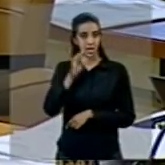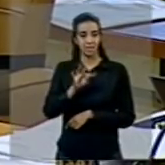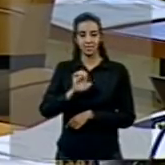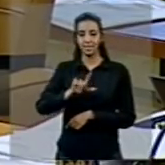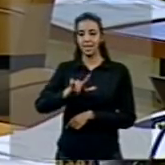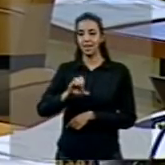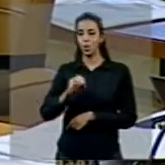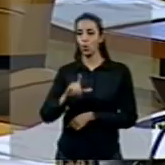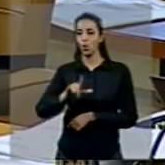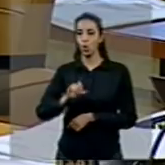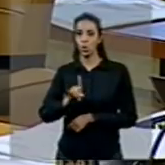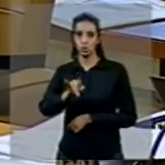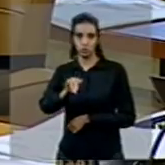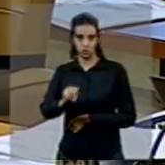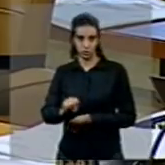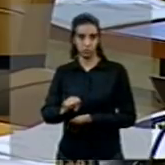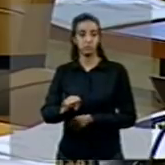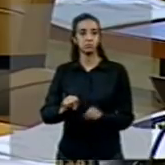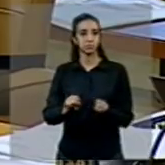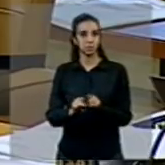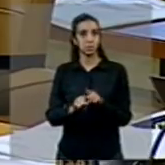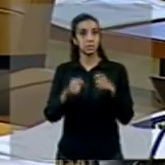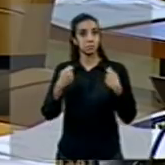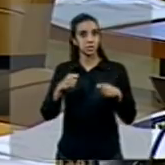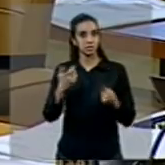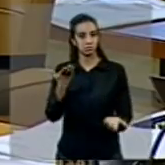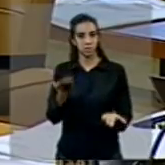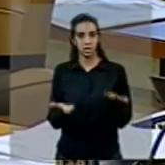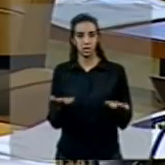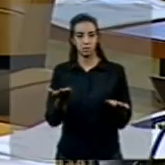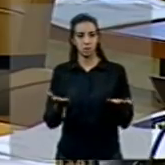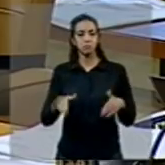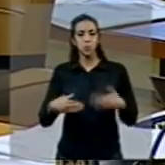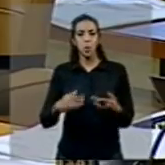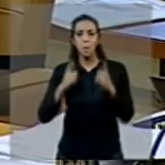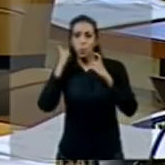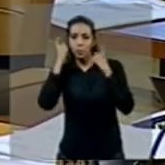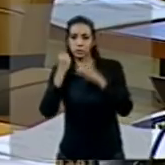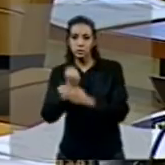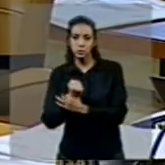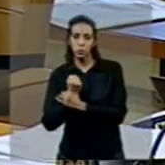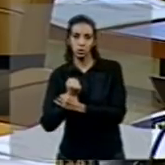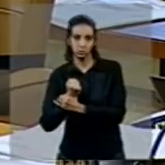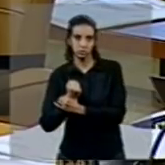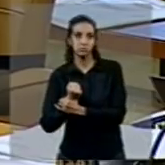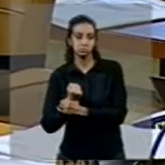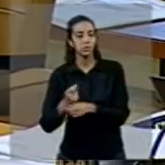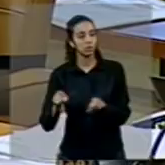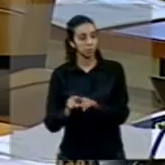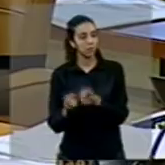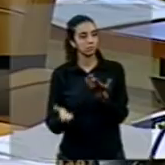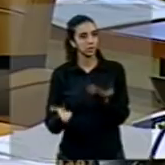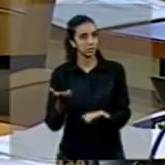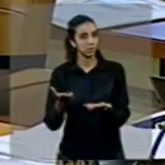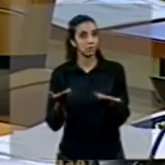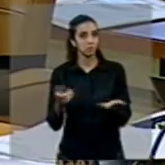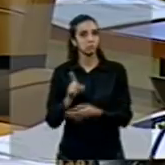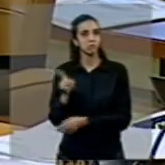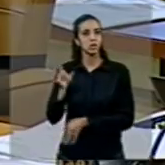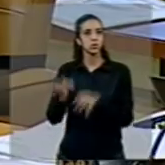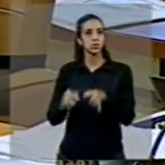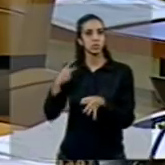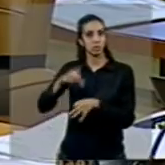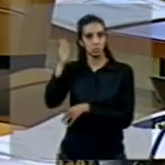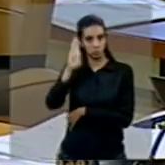atacada deve-se dar o devido peso às preocupações com a segurança, Há que se reconhecer que a justiça eleitoral